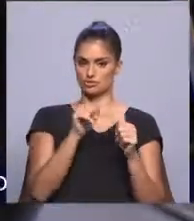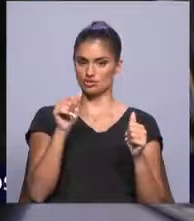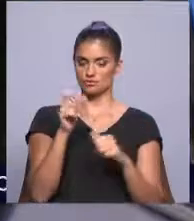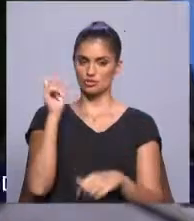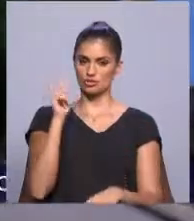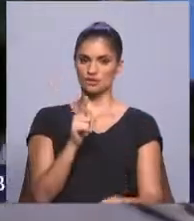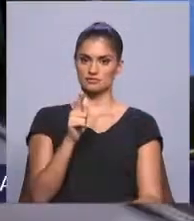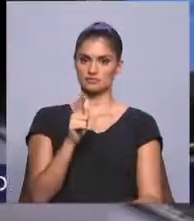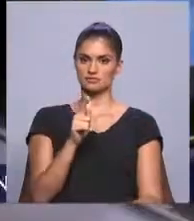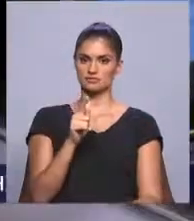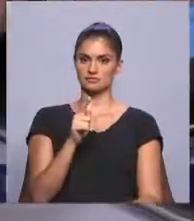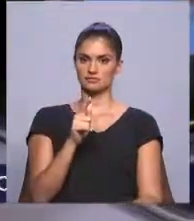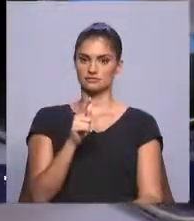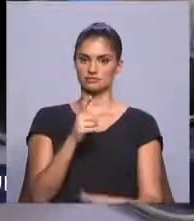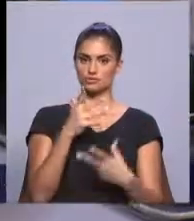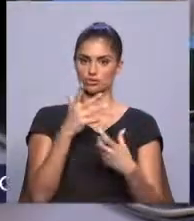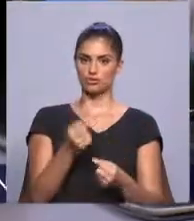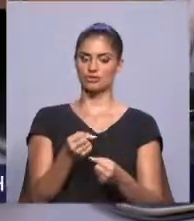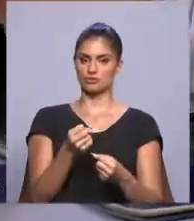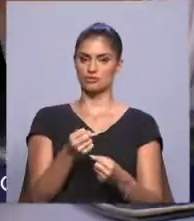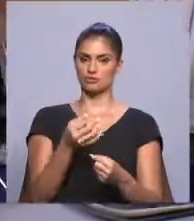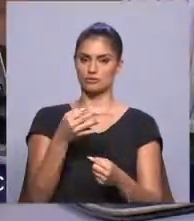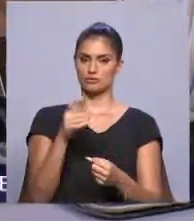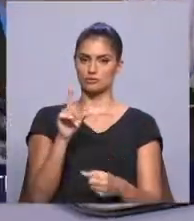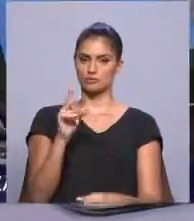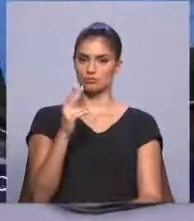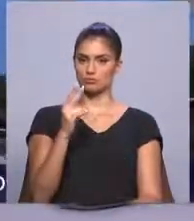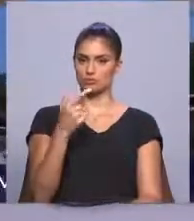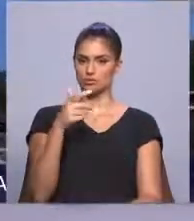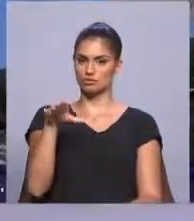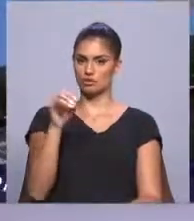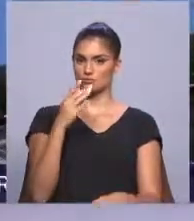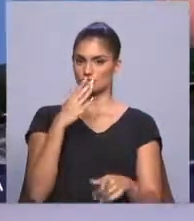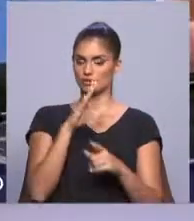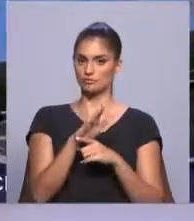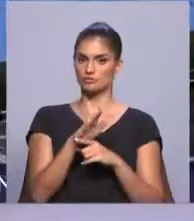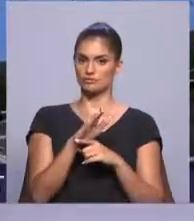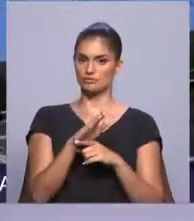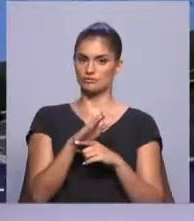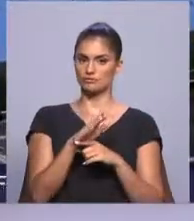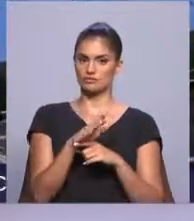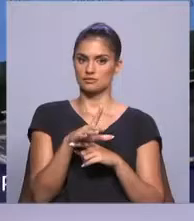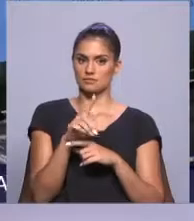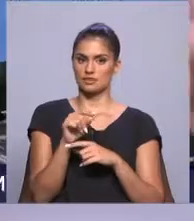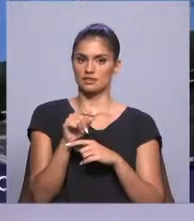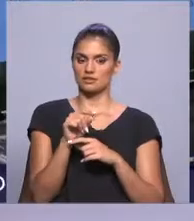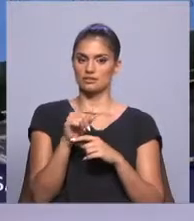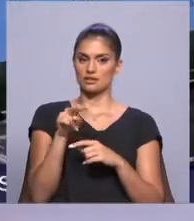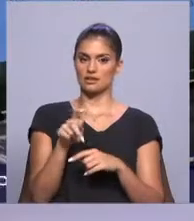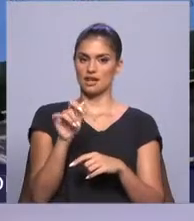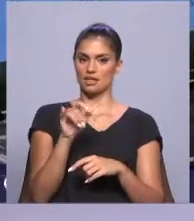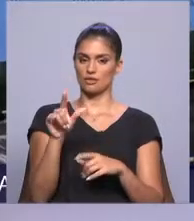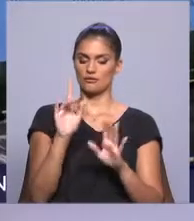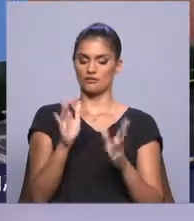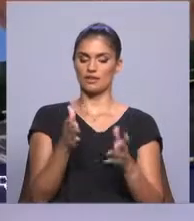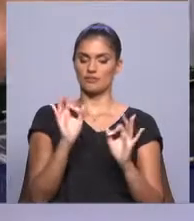do sistema solar, matéria escura, Plutão, por exemplo. Temos de Neil deGrasse Tyson, dispensa apresentações, Michael